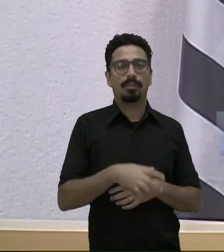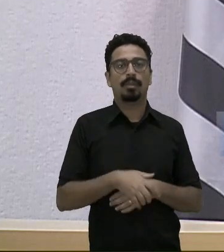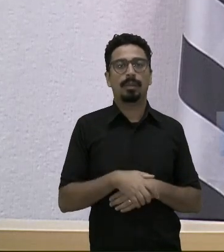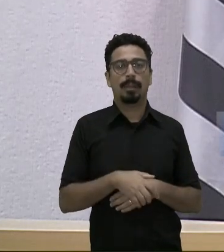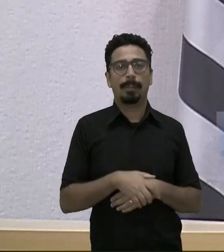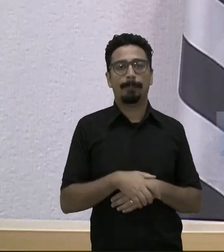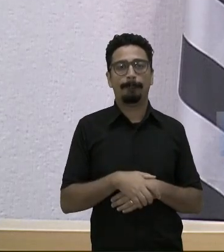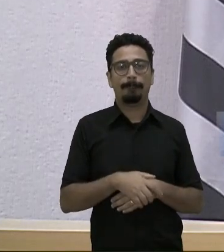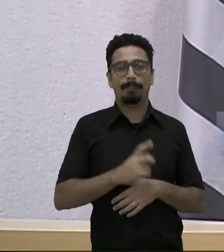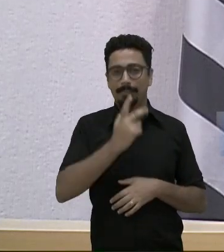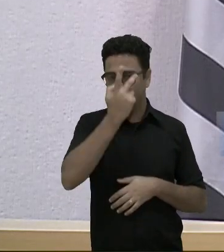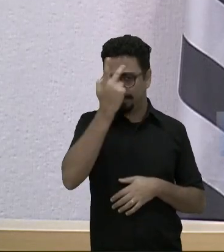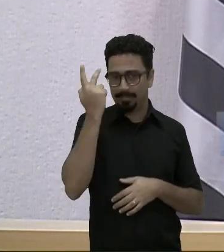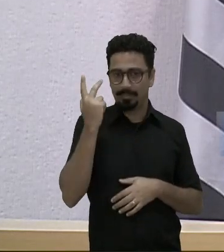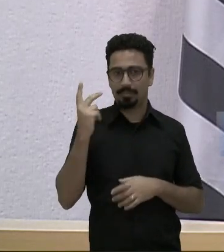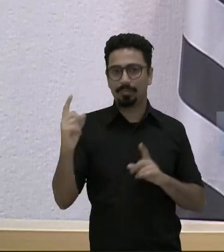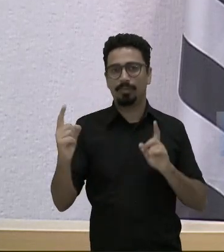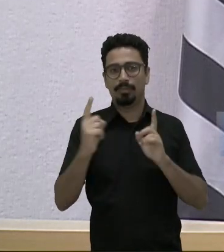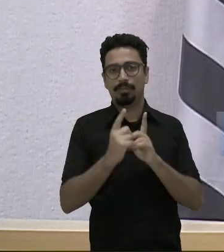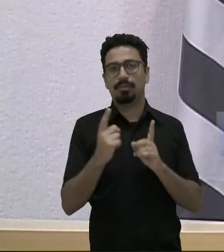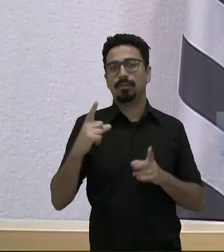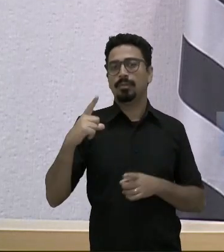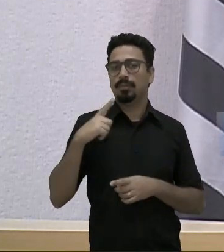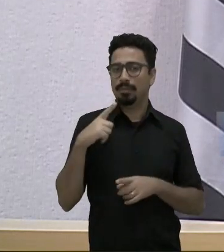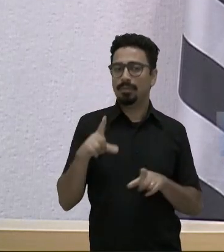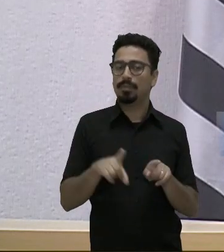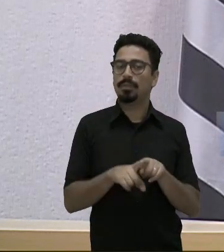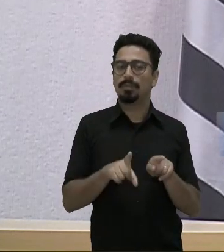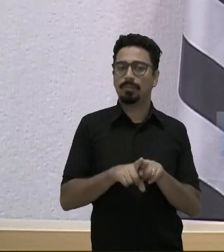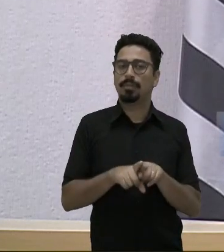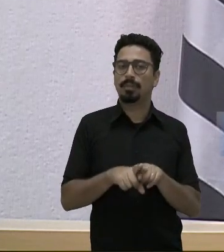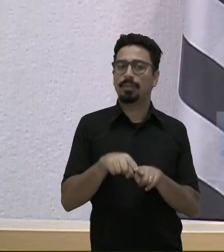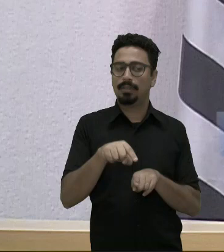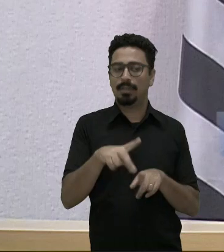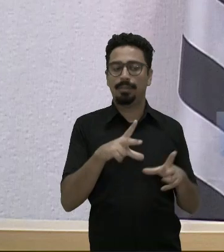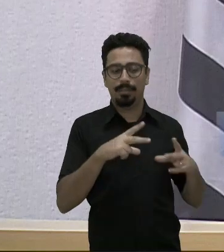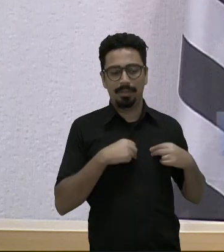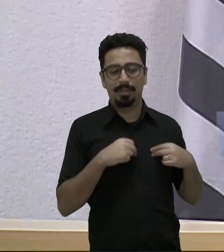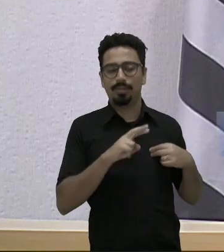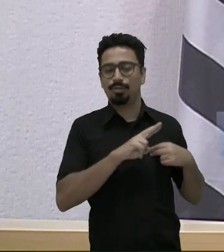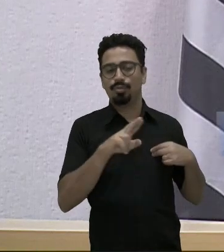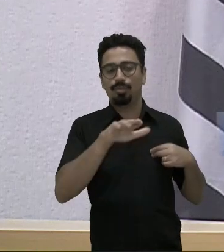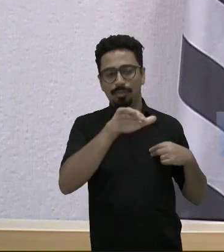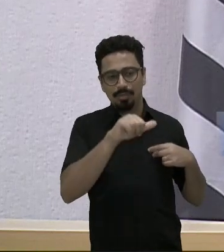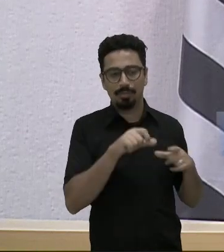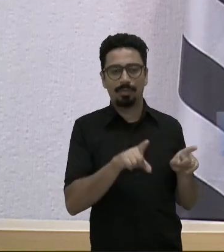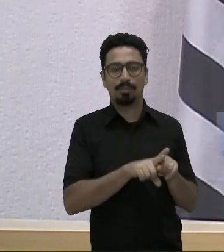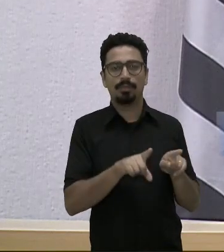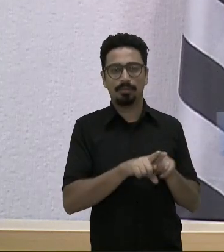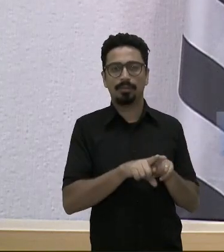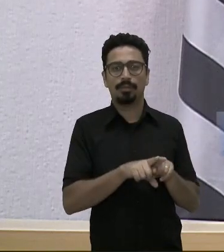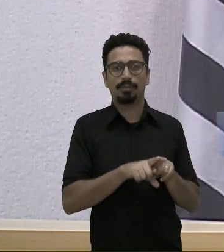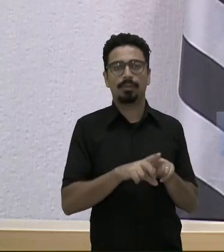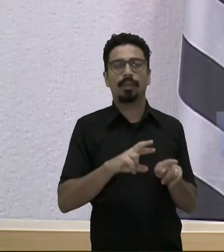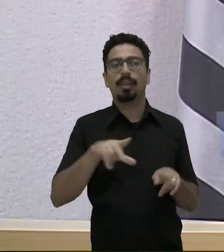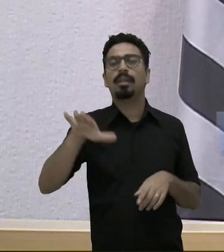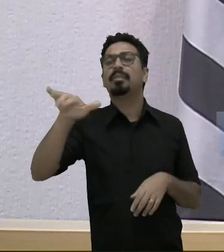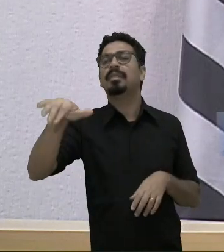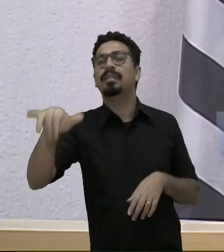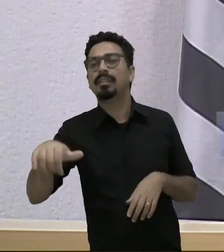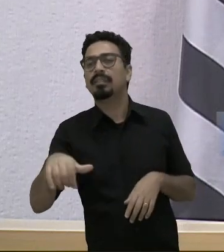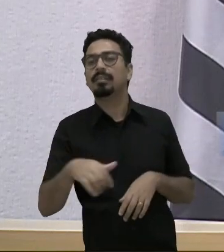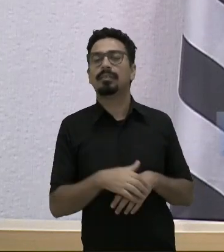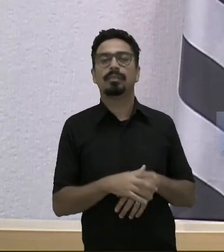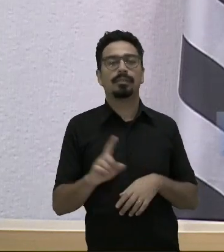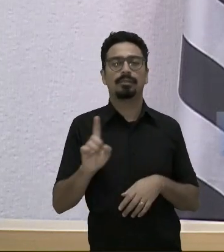garçom, de quem está te atendendo. Essa pessoa merece ser chamada pelo nome. Essa pessoa merece, não com um psiu, ei, e você